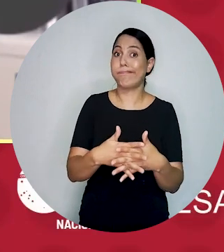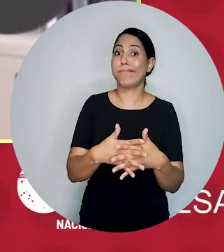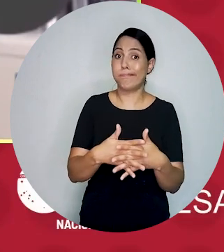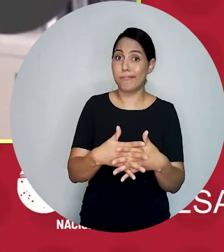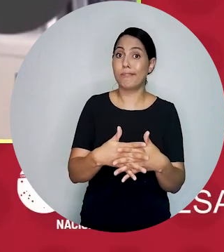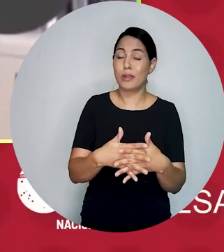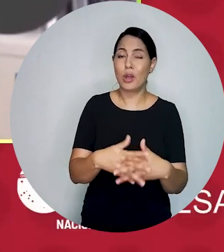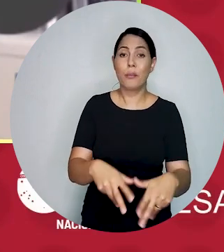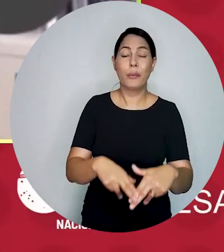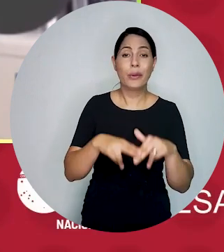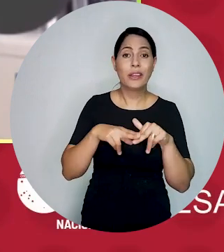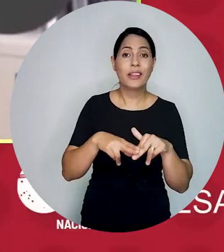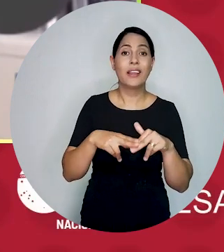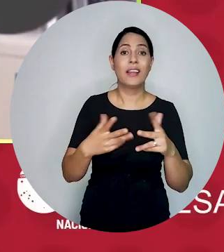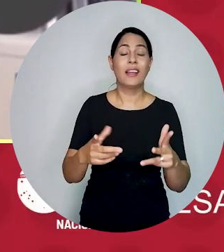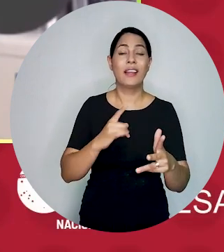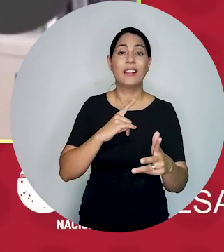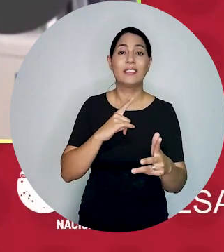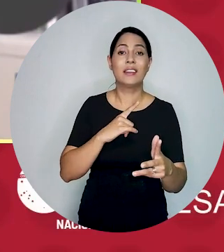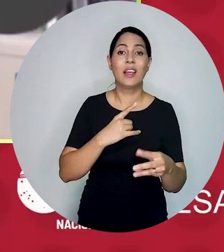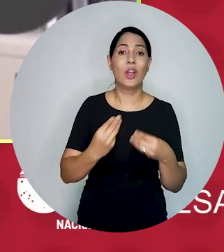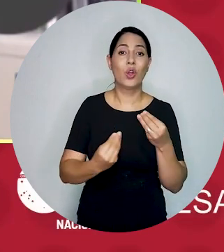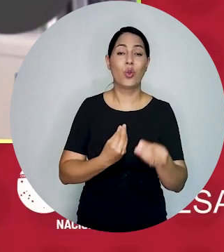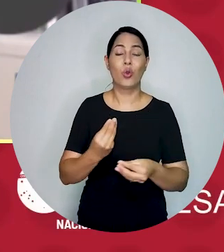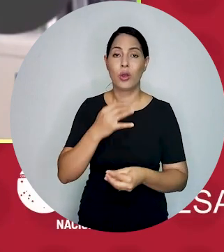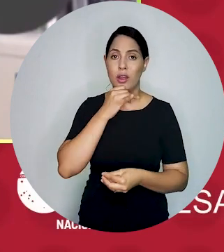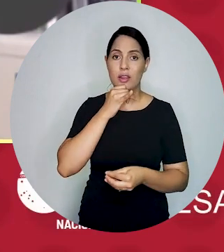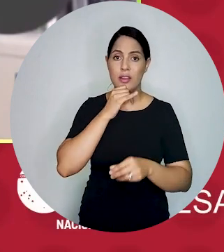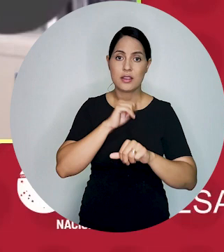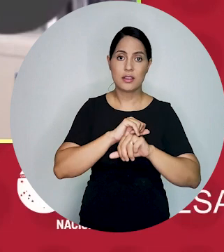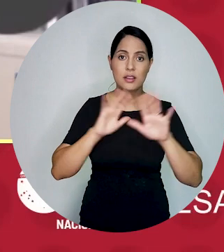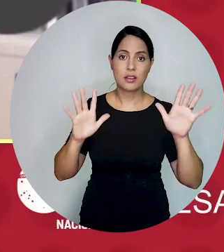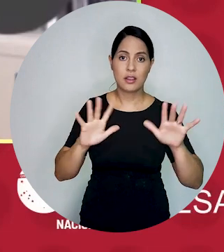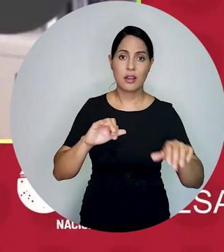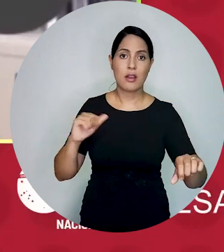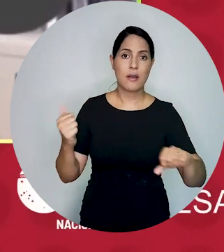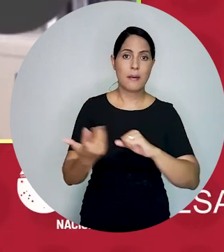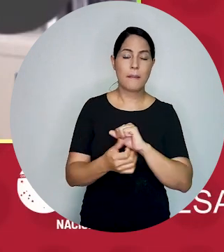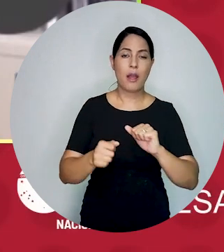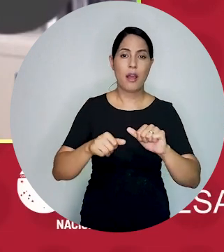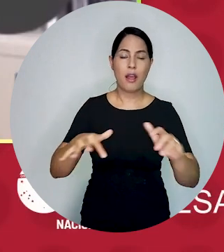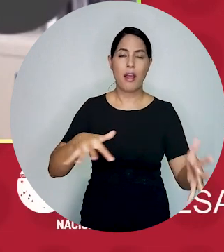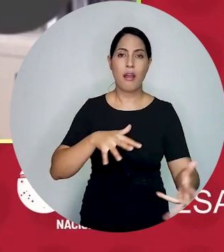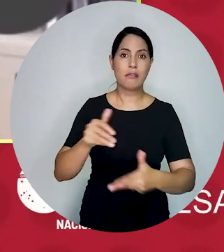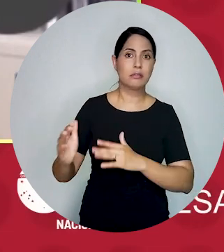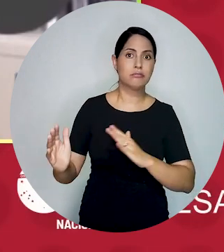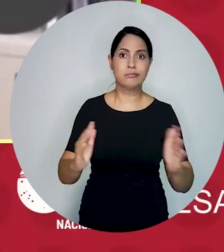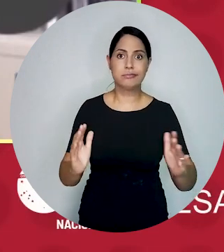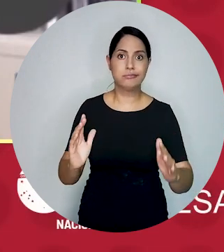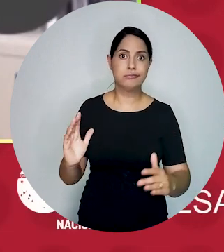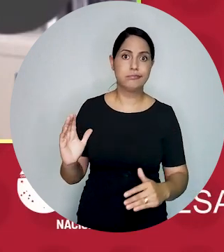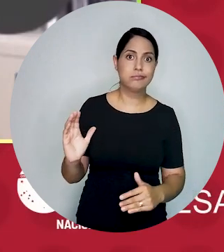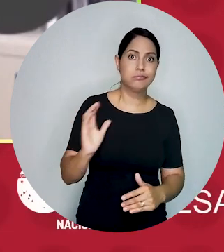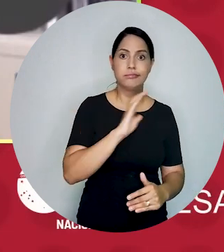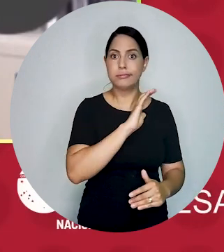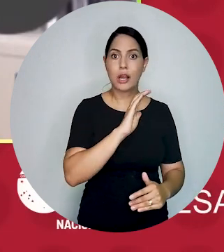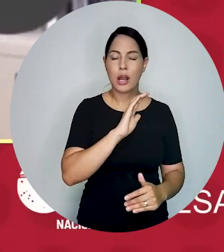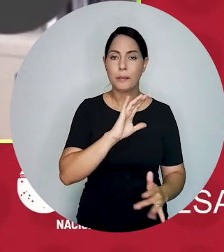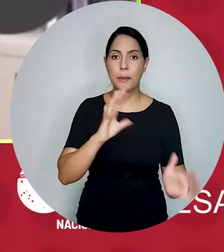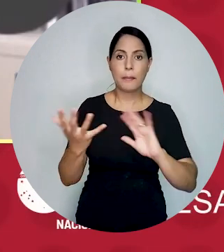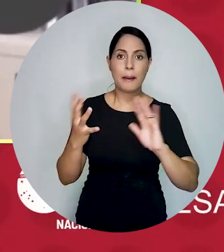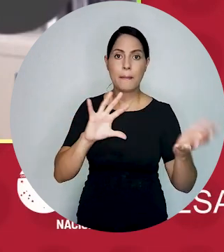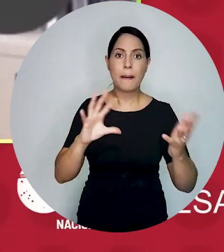se estruturou, em especial e com destaque pela aceleração proveniente da Covid-19, com a